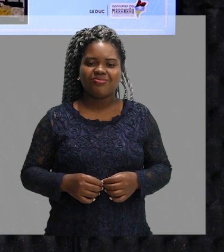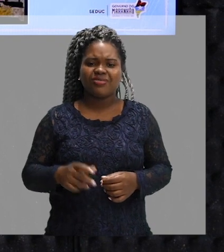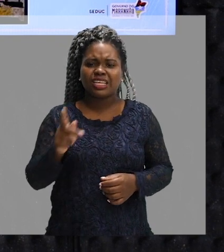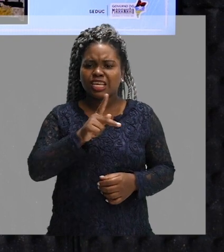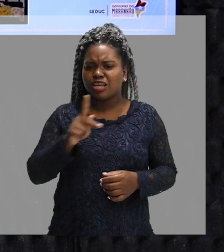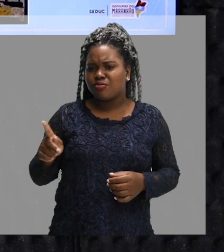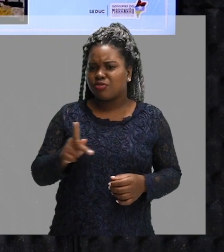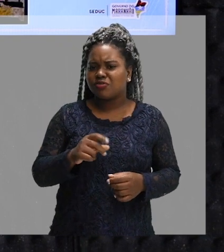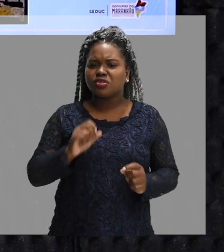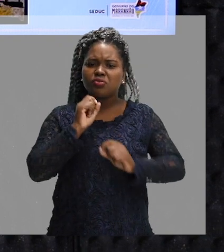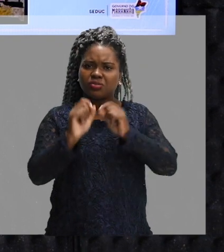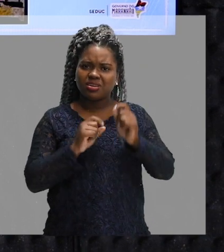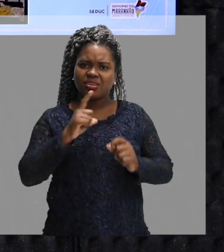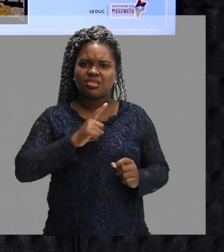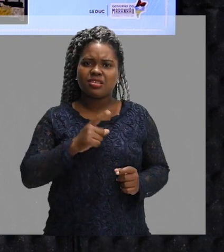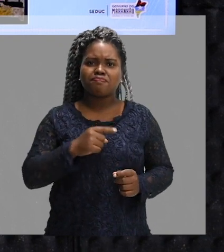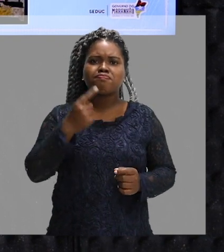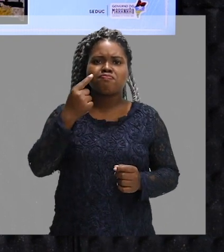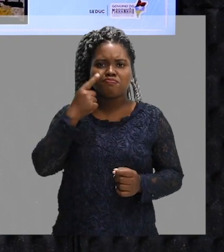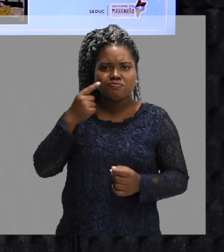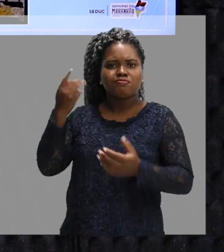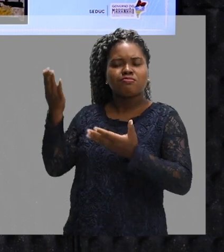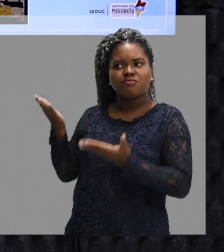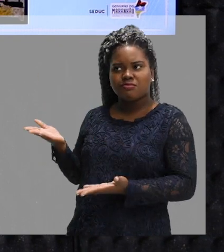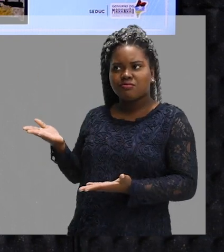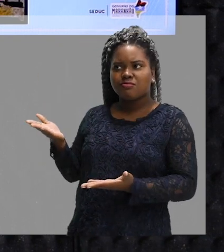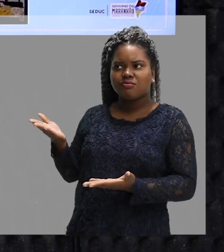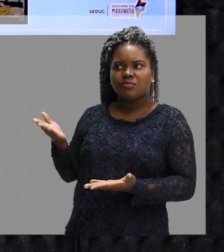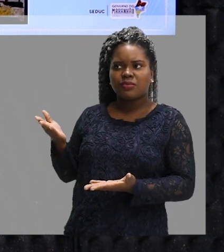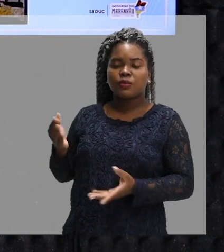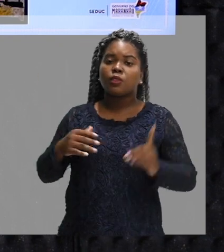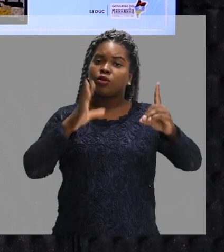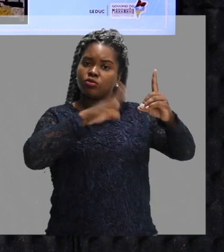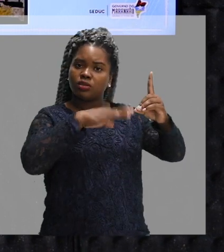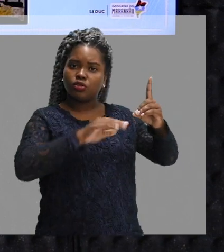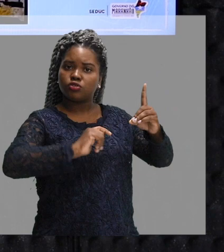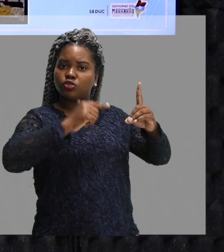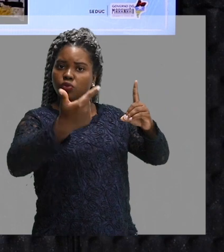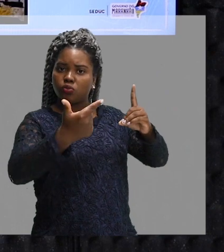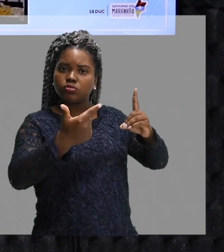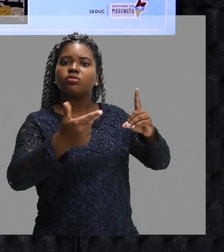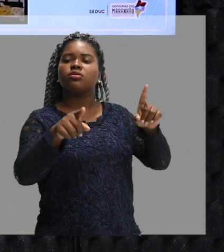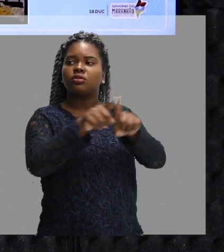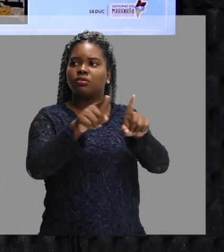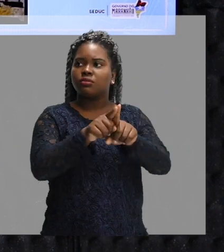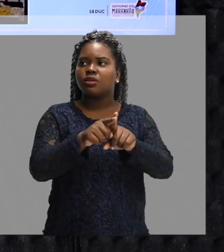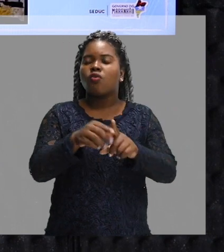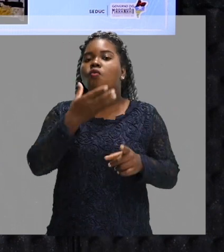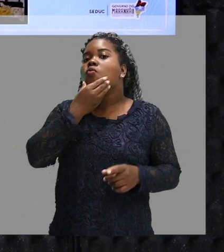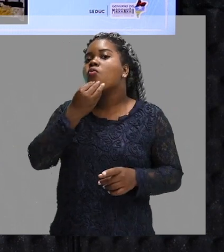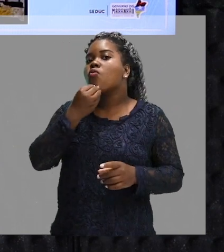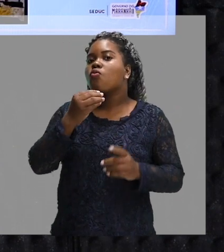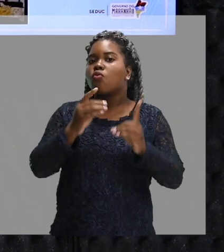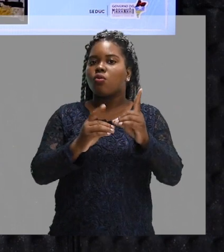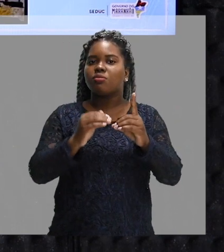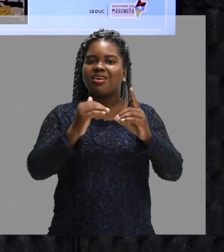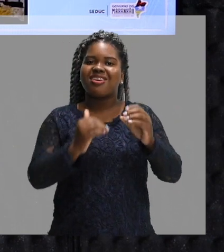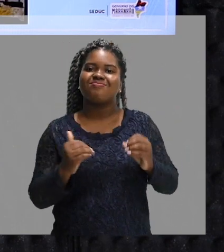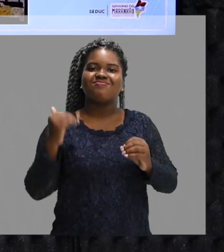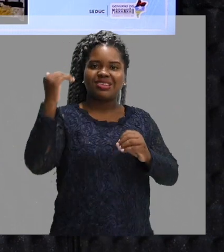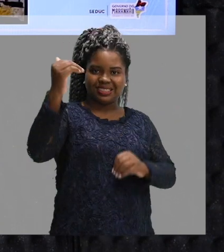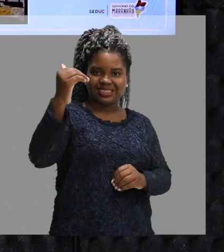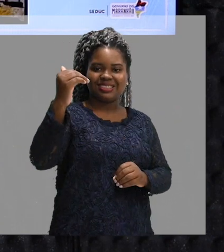professor, o que a gente tem aqui? O Deus, um outro Deus, e como este homem está na altura dos deuses, ele é o